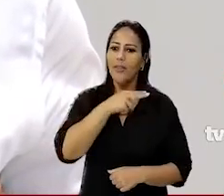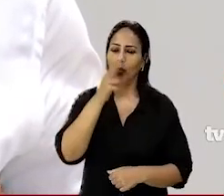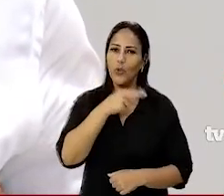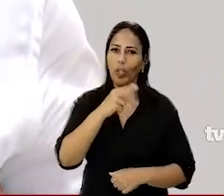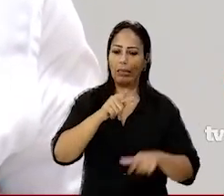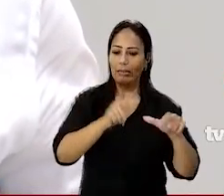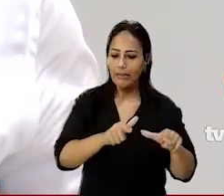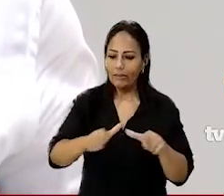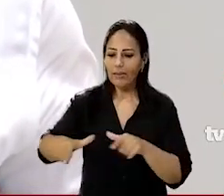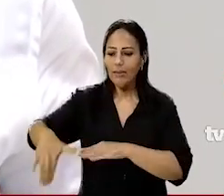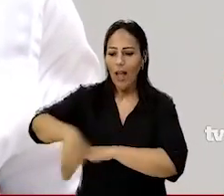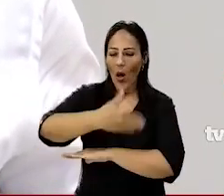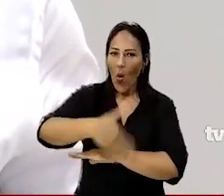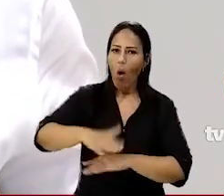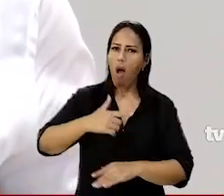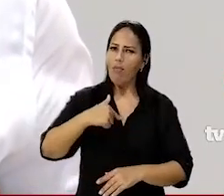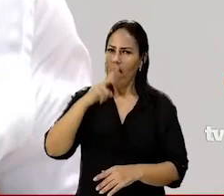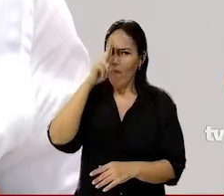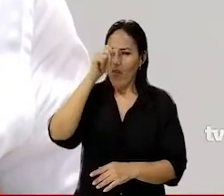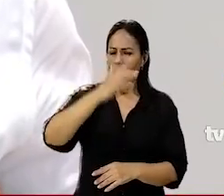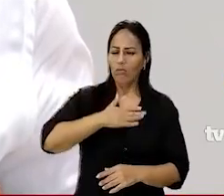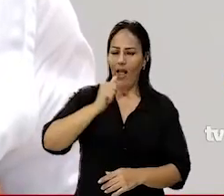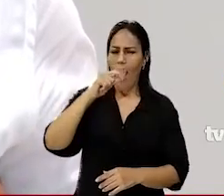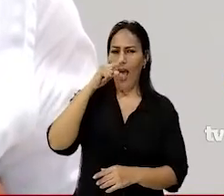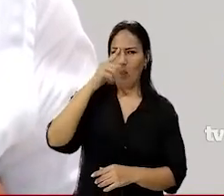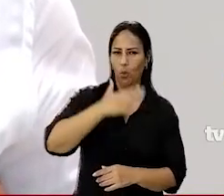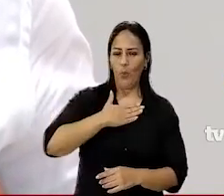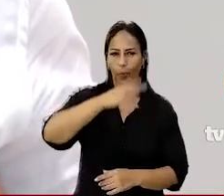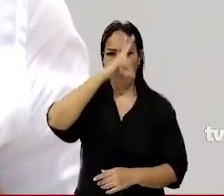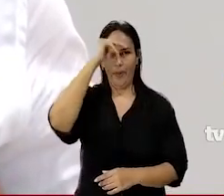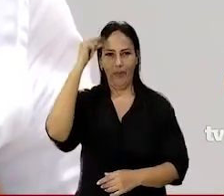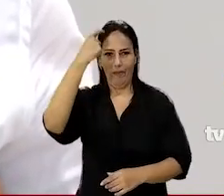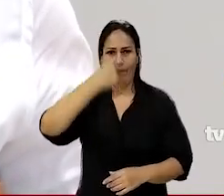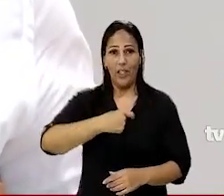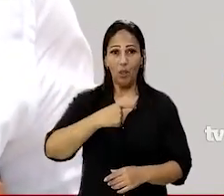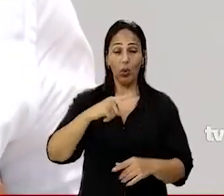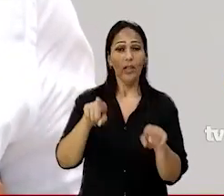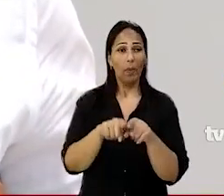e será um forte Artur Maynard prefeito.